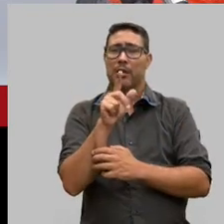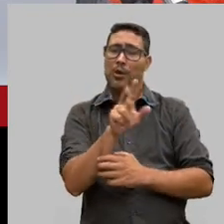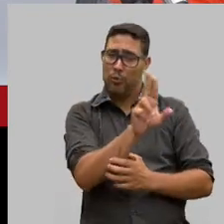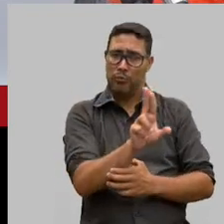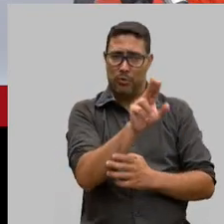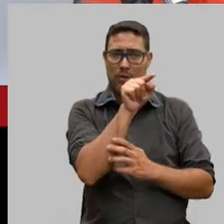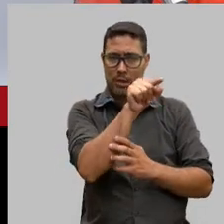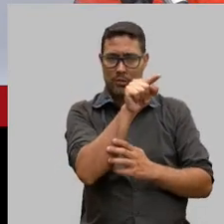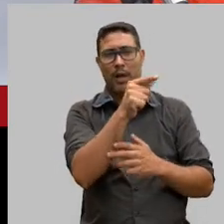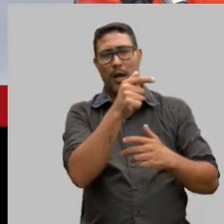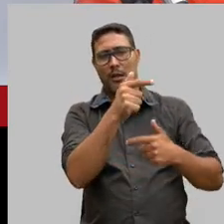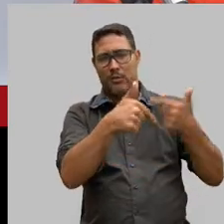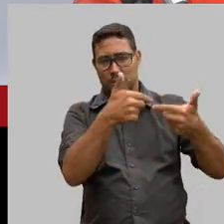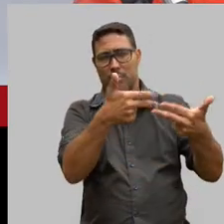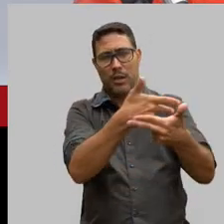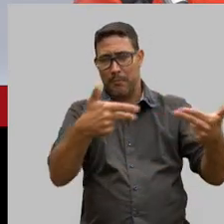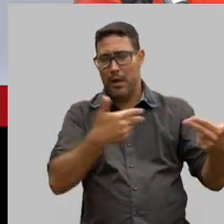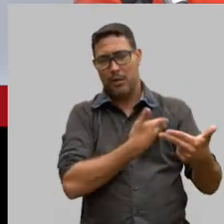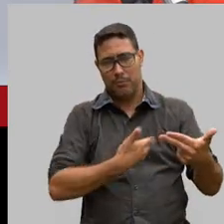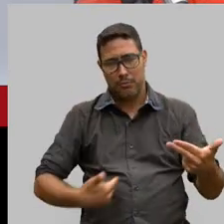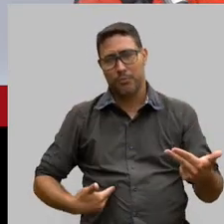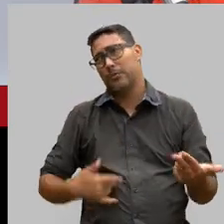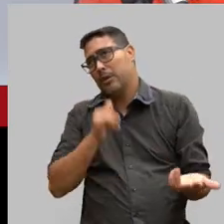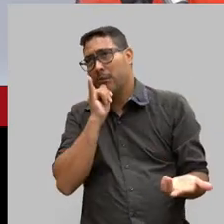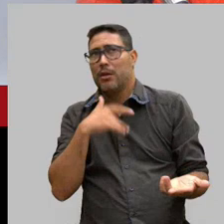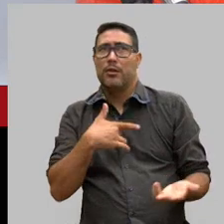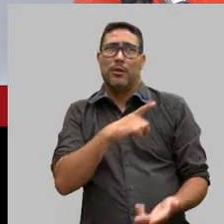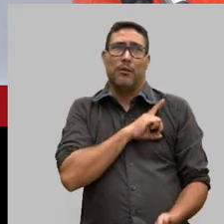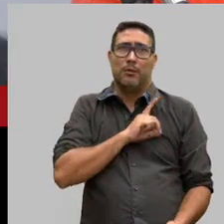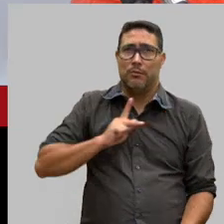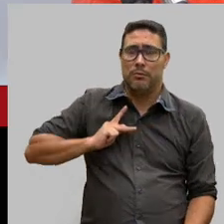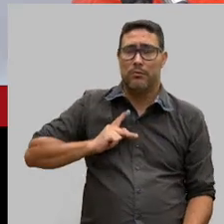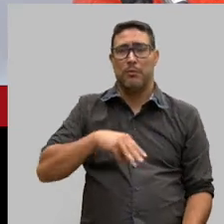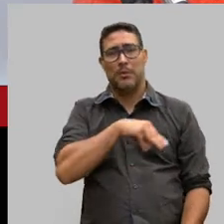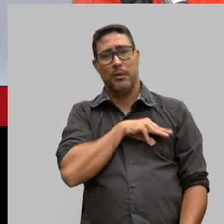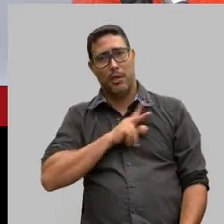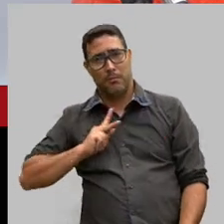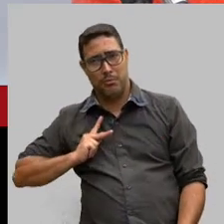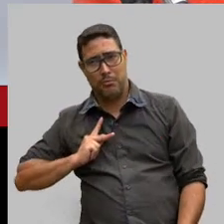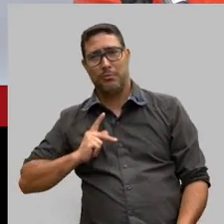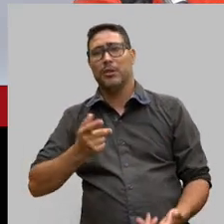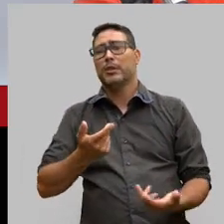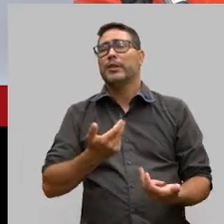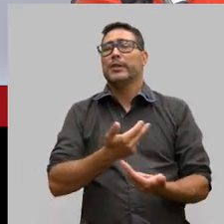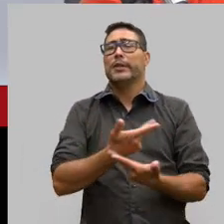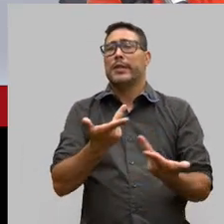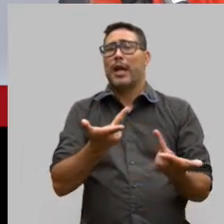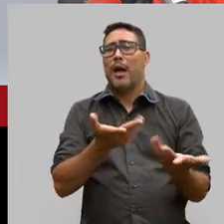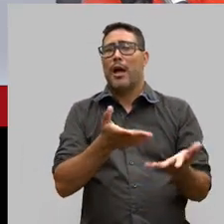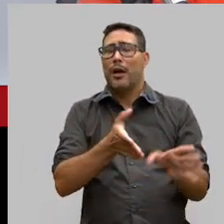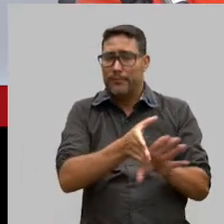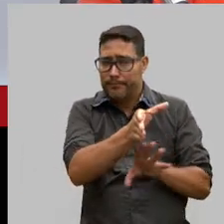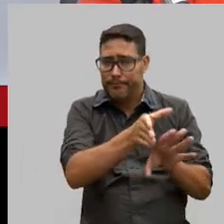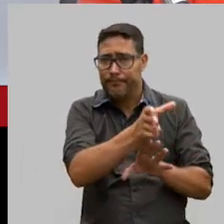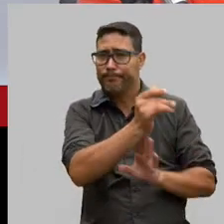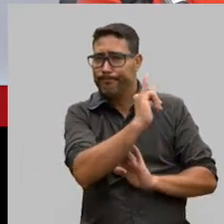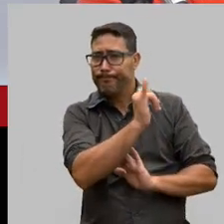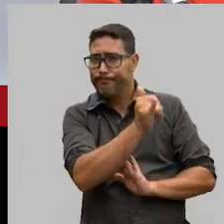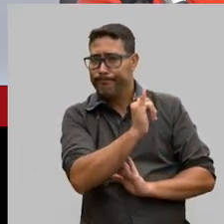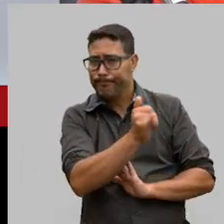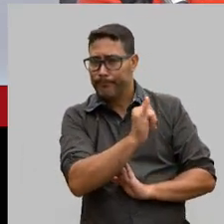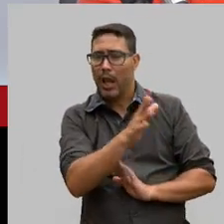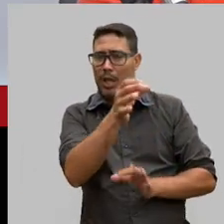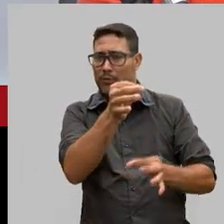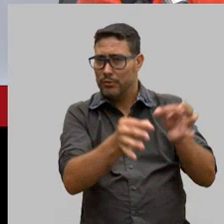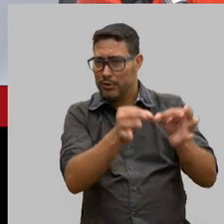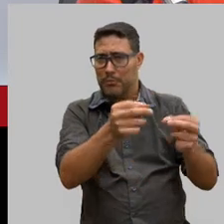encaminhando pra Defensoria Pública entrando com ação no ministério público né instruindo Elas juridicamente para que a gente consiga